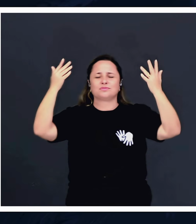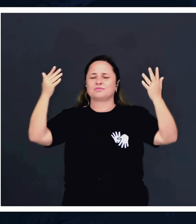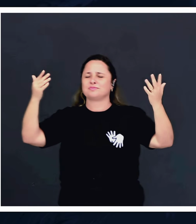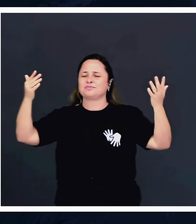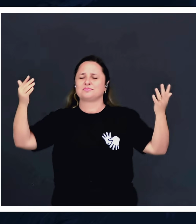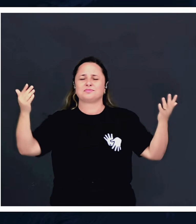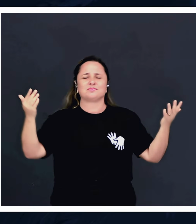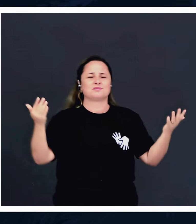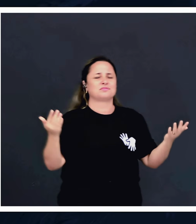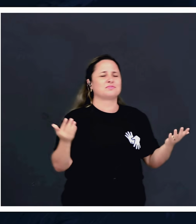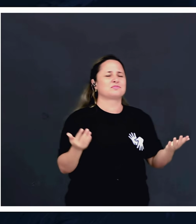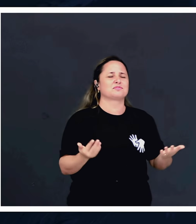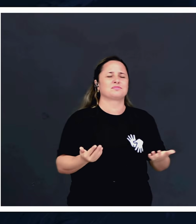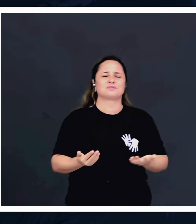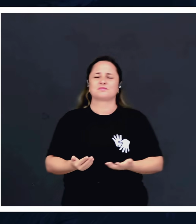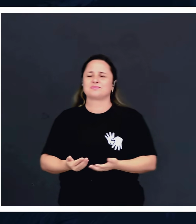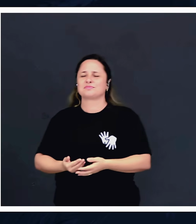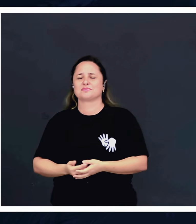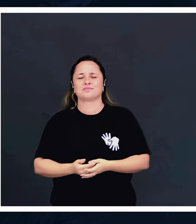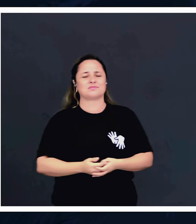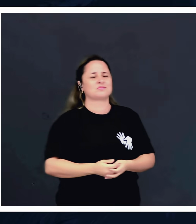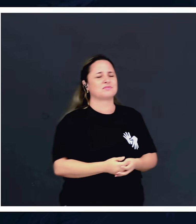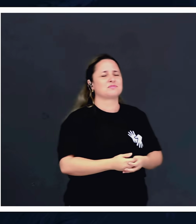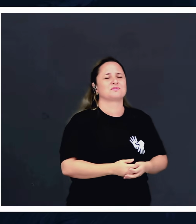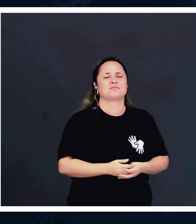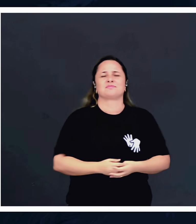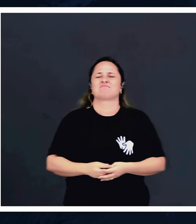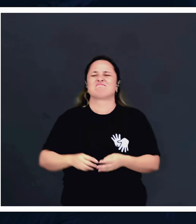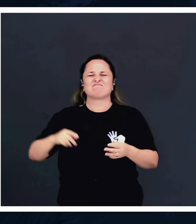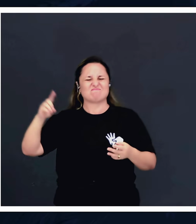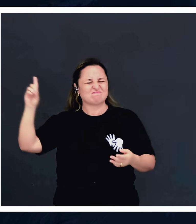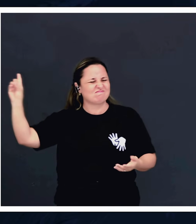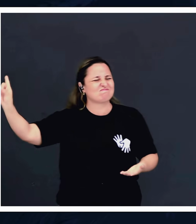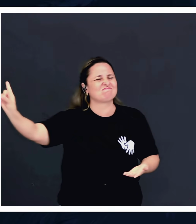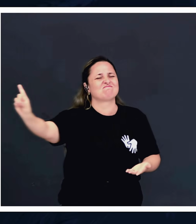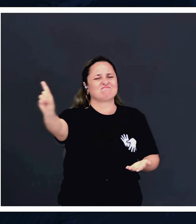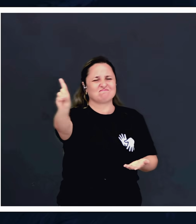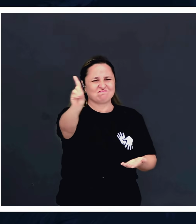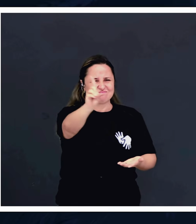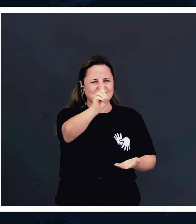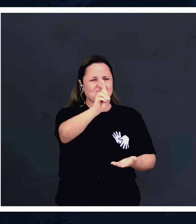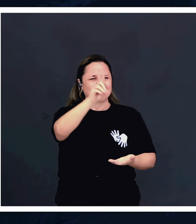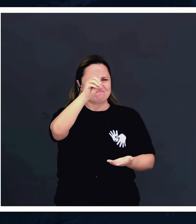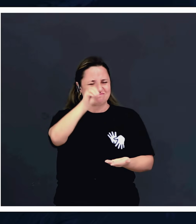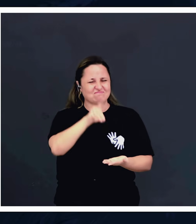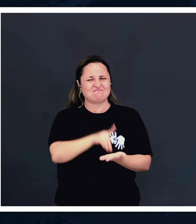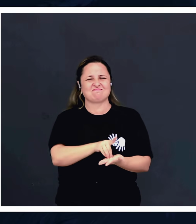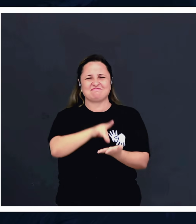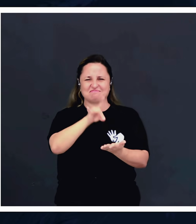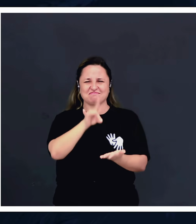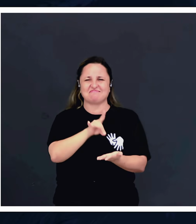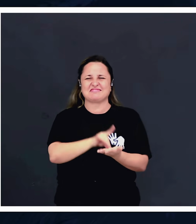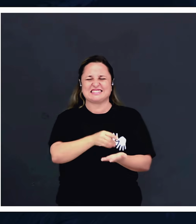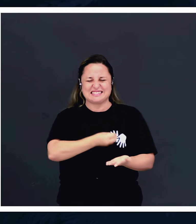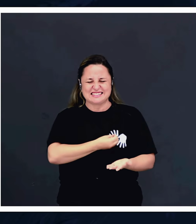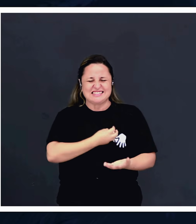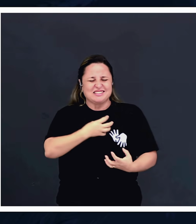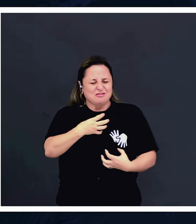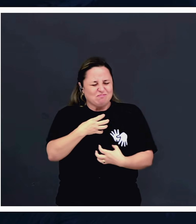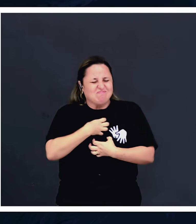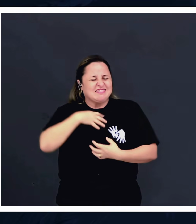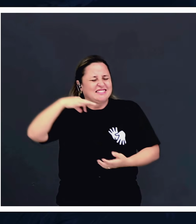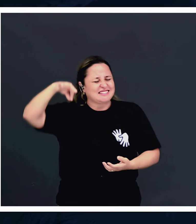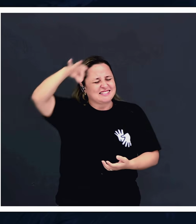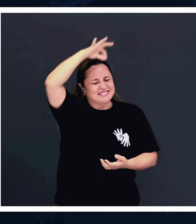Enche-nos até transbordar, Senhor. Tua presença é real aqui. Nós sentimos o Teu Espírito